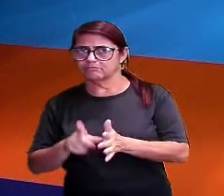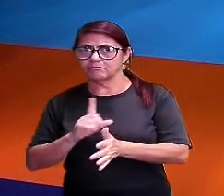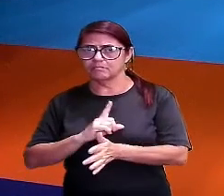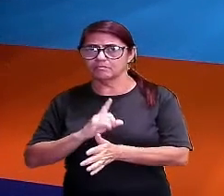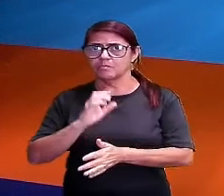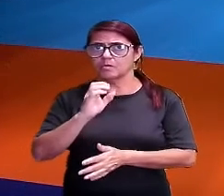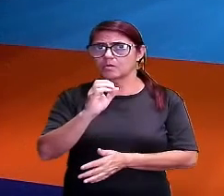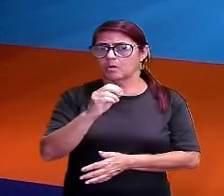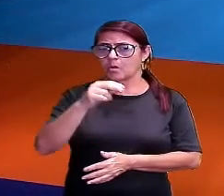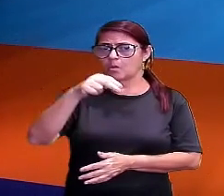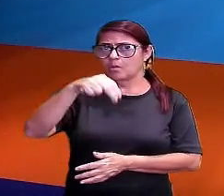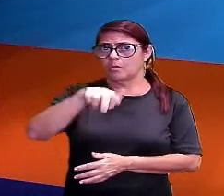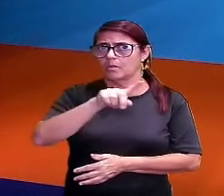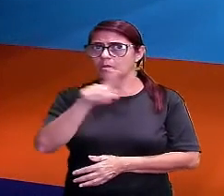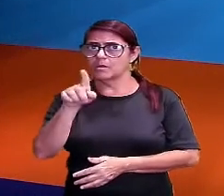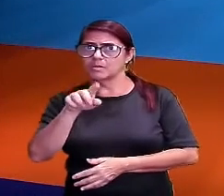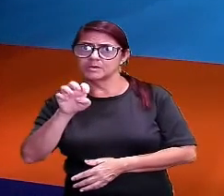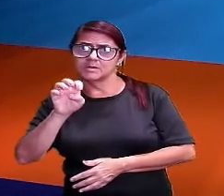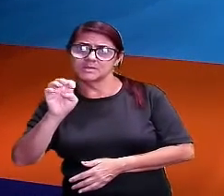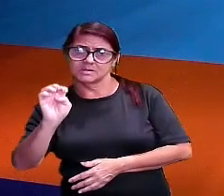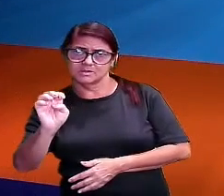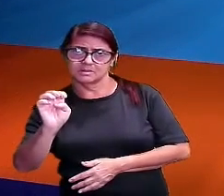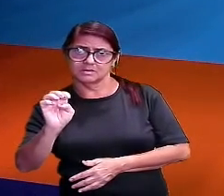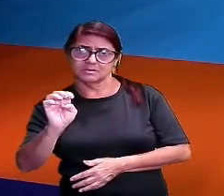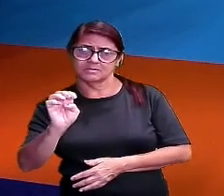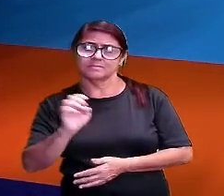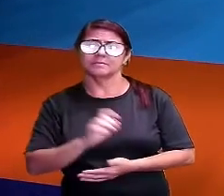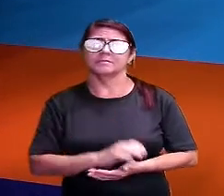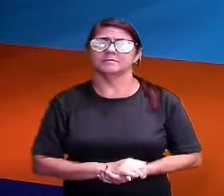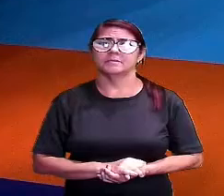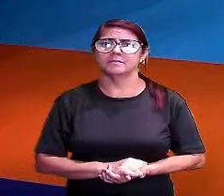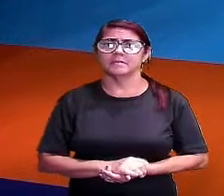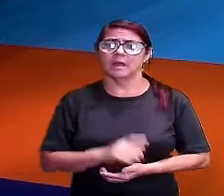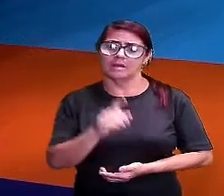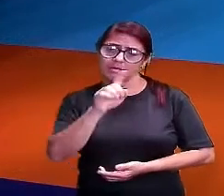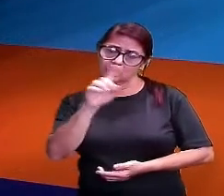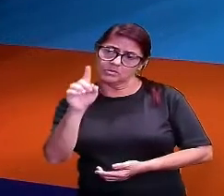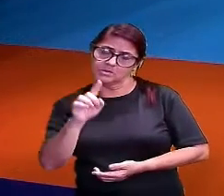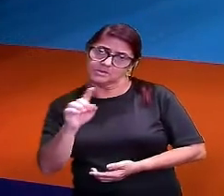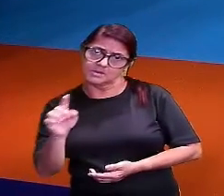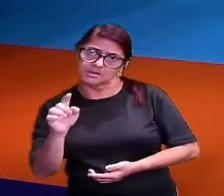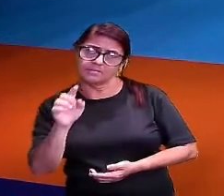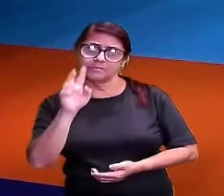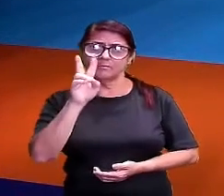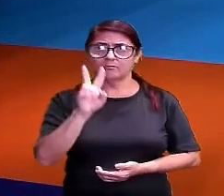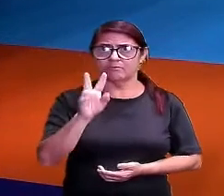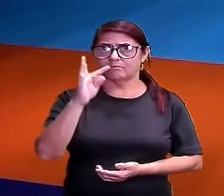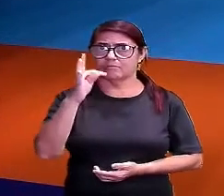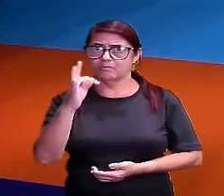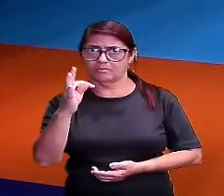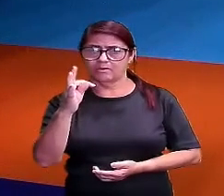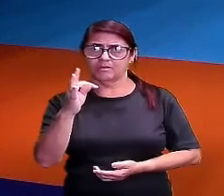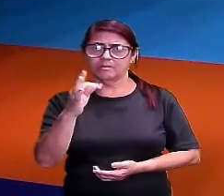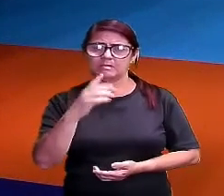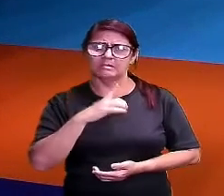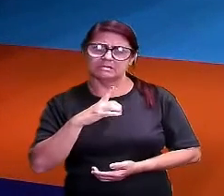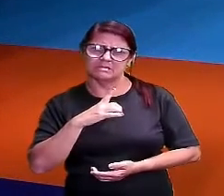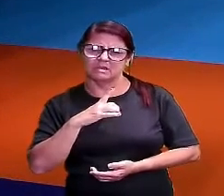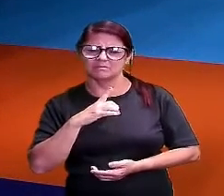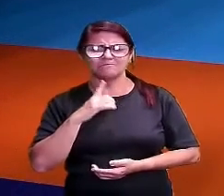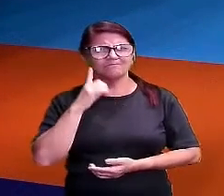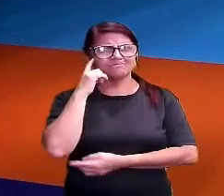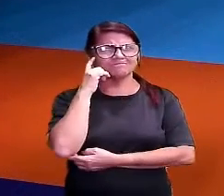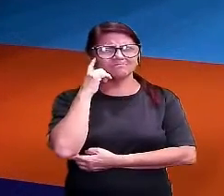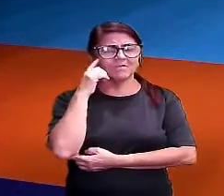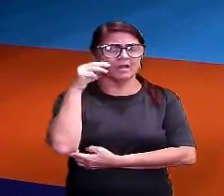11, após o N eu vou ter a letrinha Z. Então, se eu tenho aí T, V e Z, eu